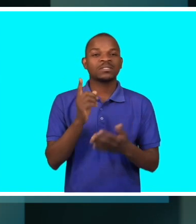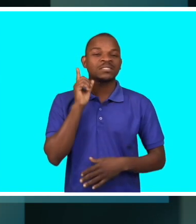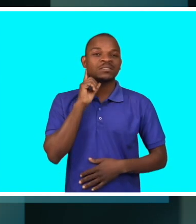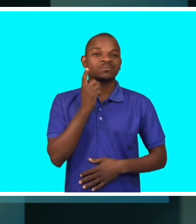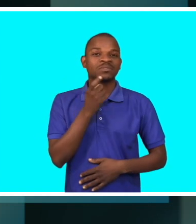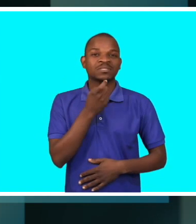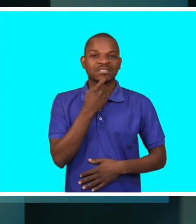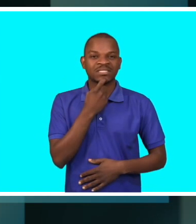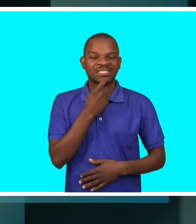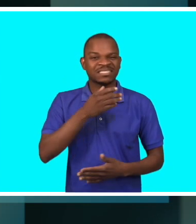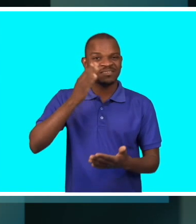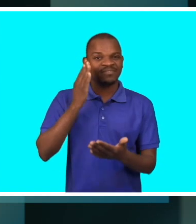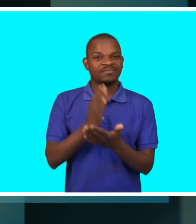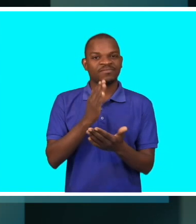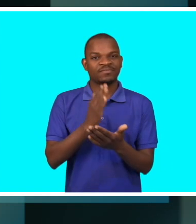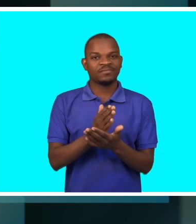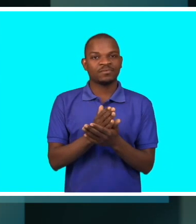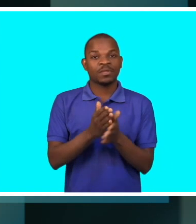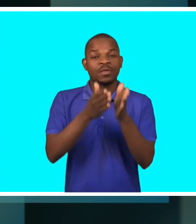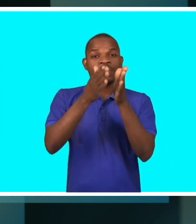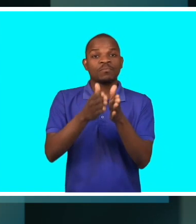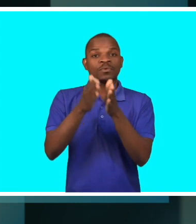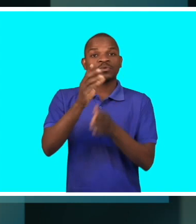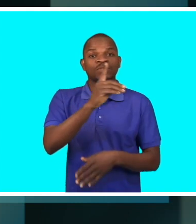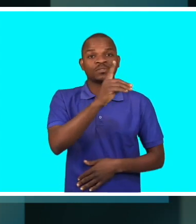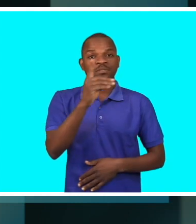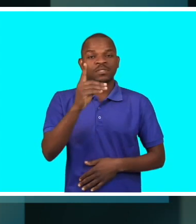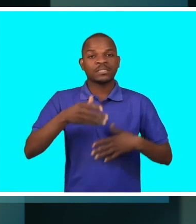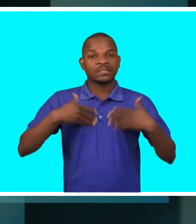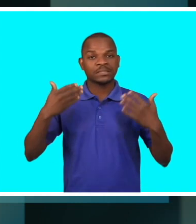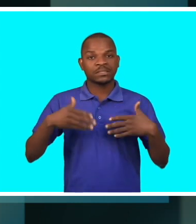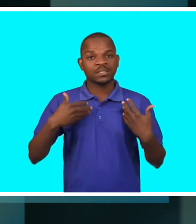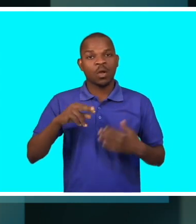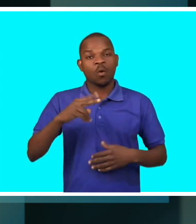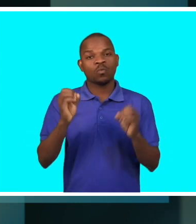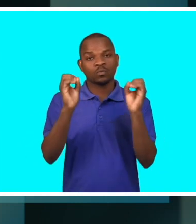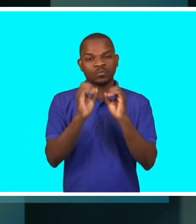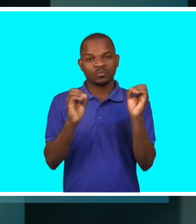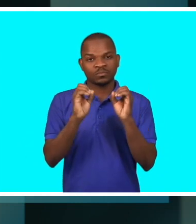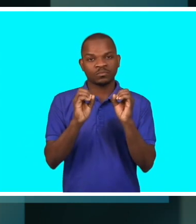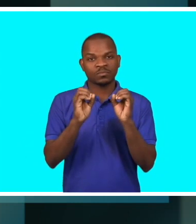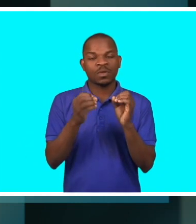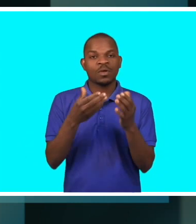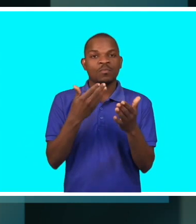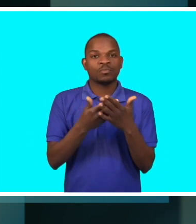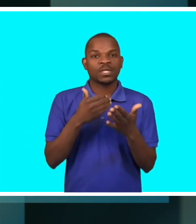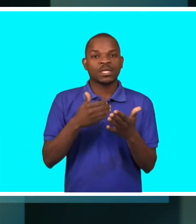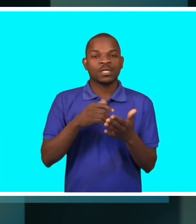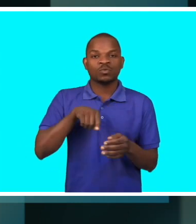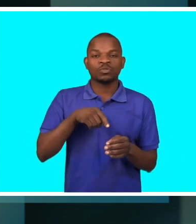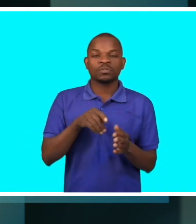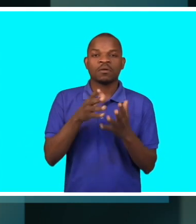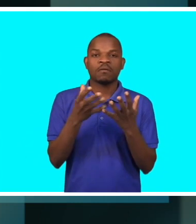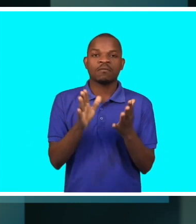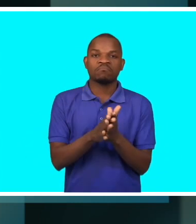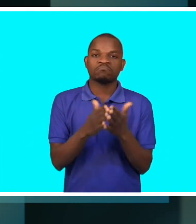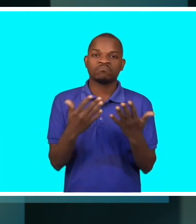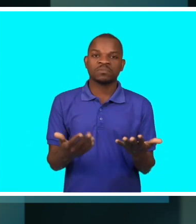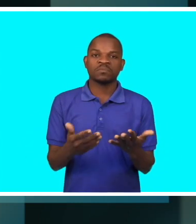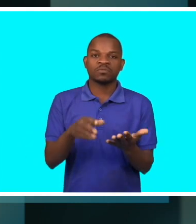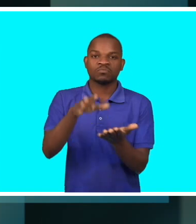forma alguma dizer com propriedade que a pessoa com deficiência está satisfeita ou não. Isto porque não temos,